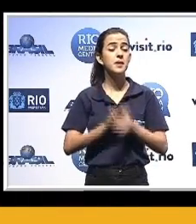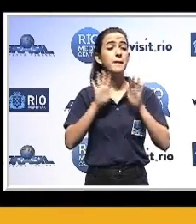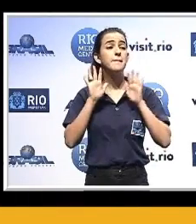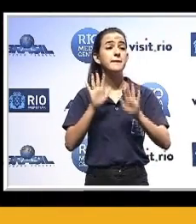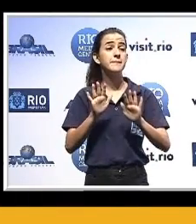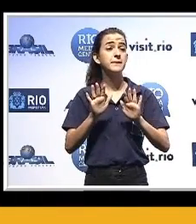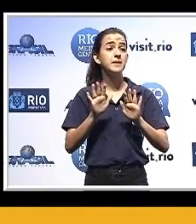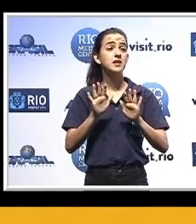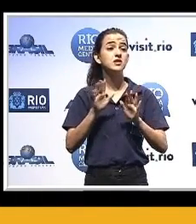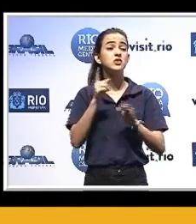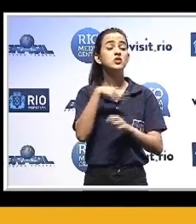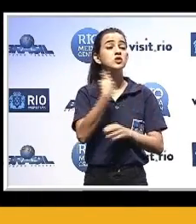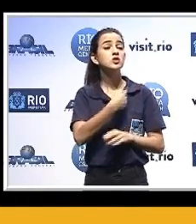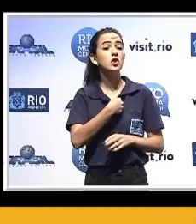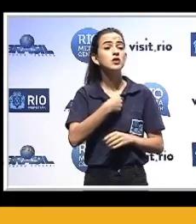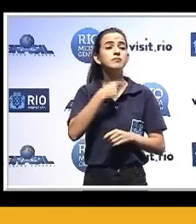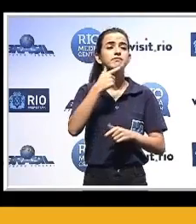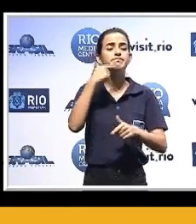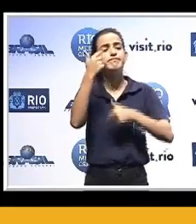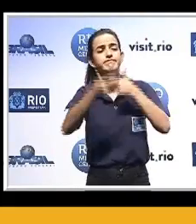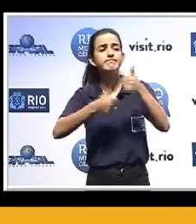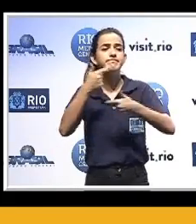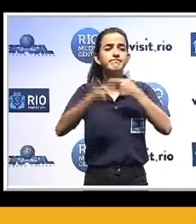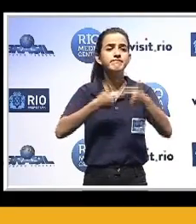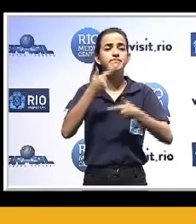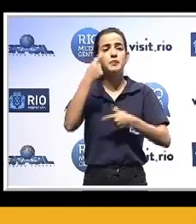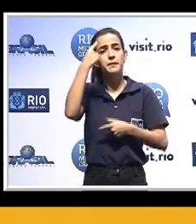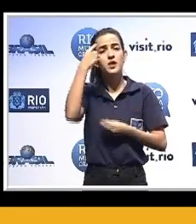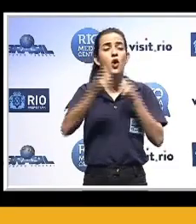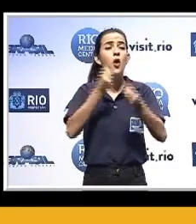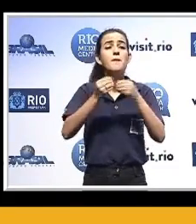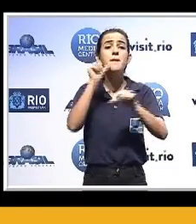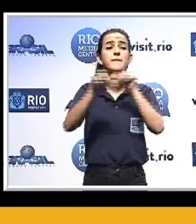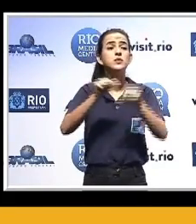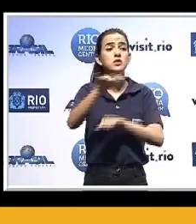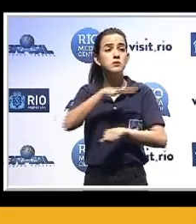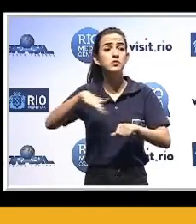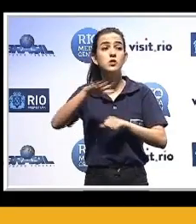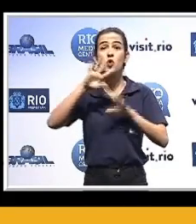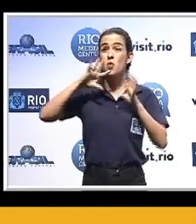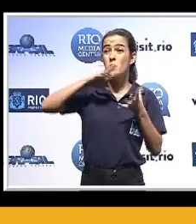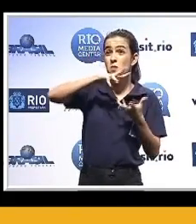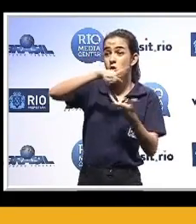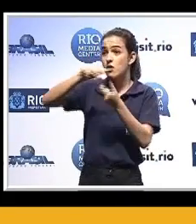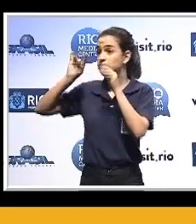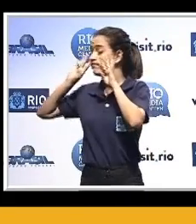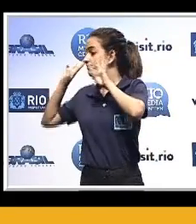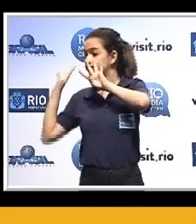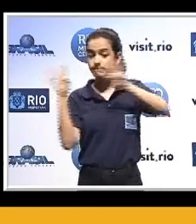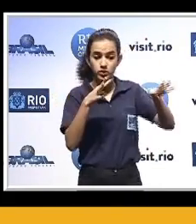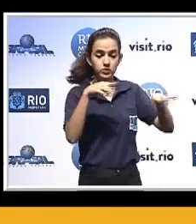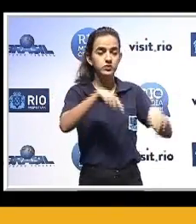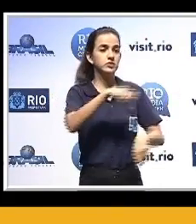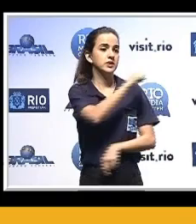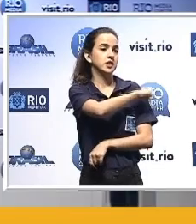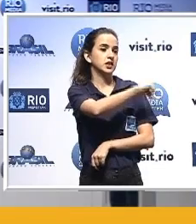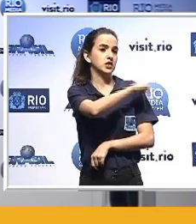essa situação? Porque o mundo inteiro está mirando para Rio de Janeiro. Sim?